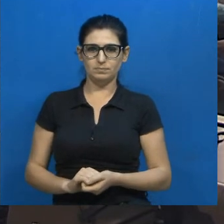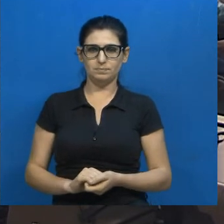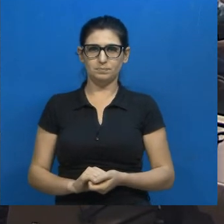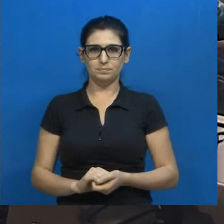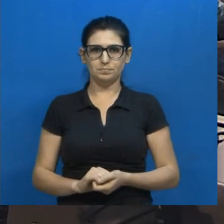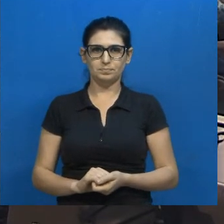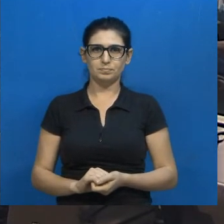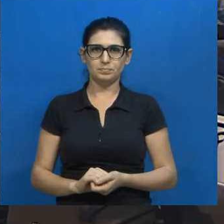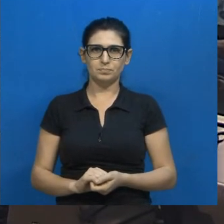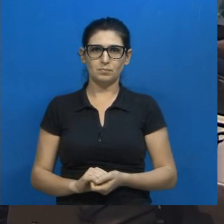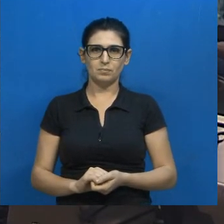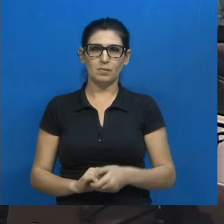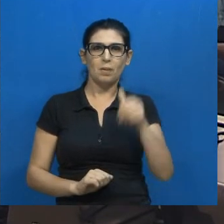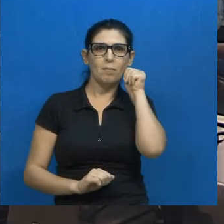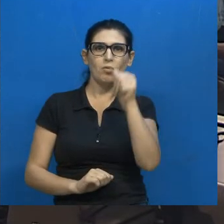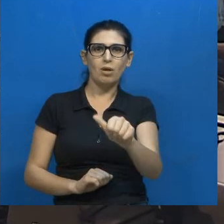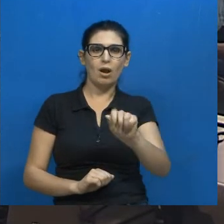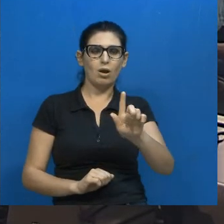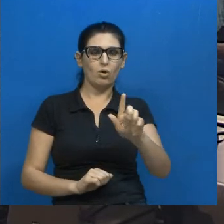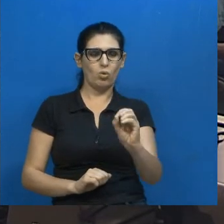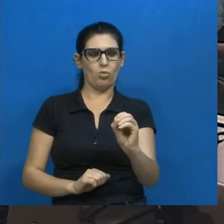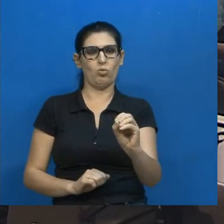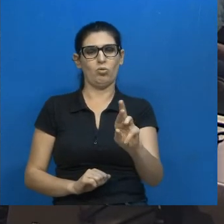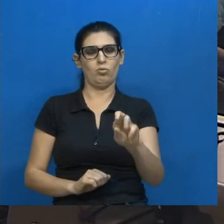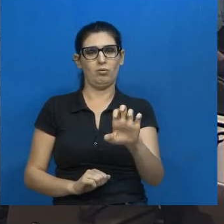A Gorete, a próxima inscrita.